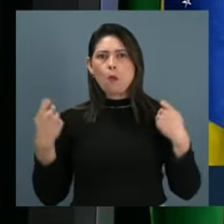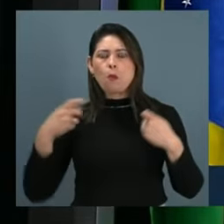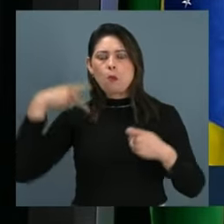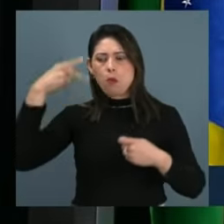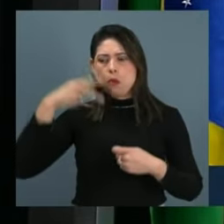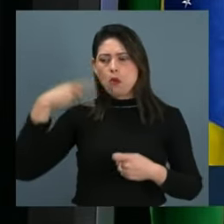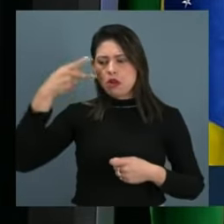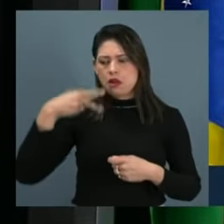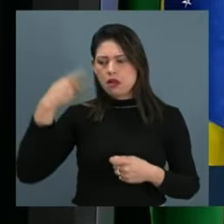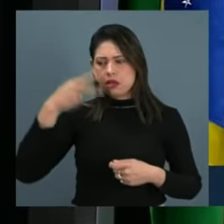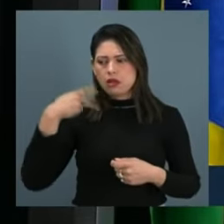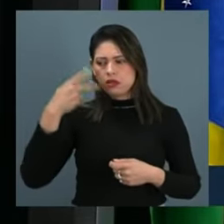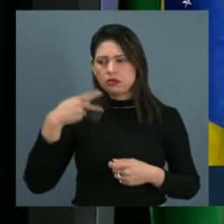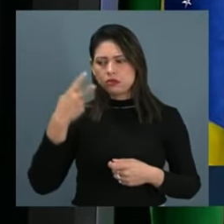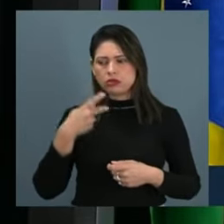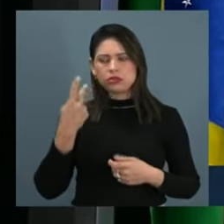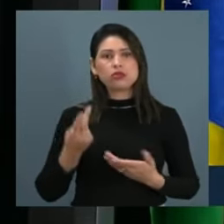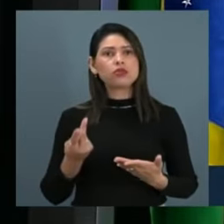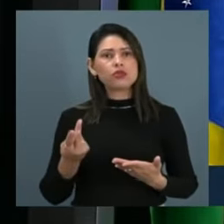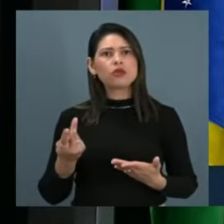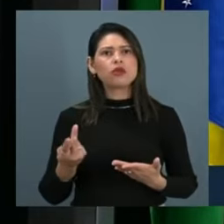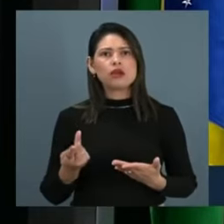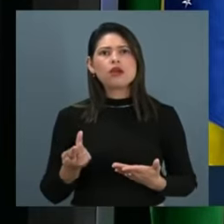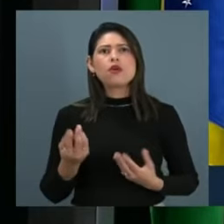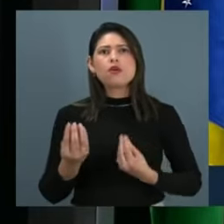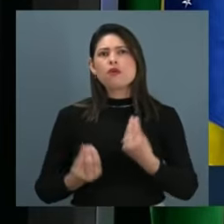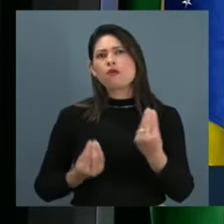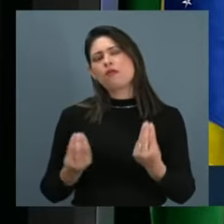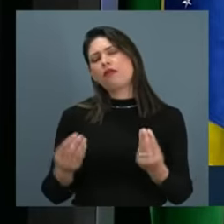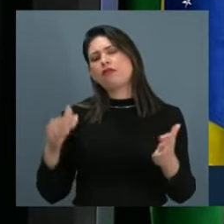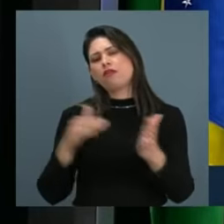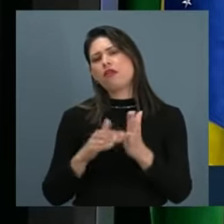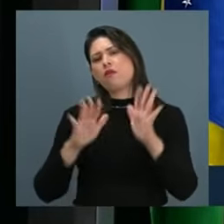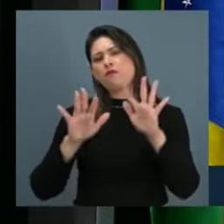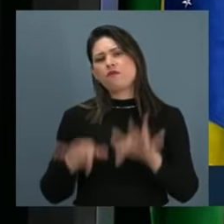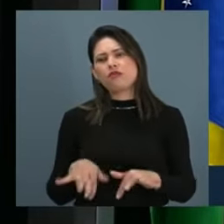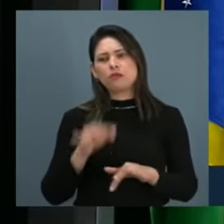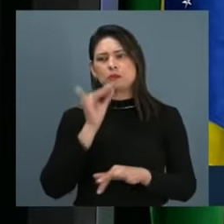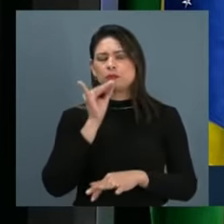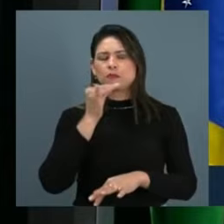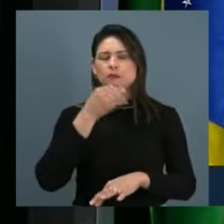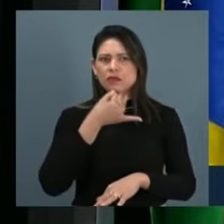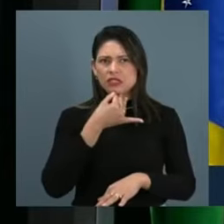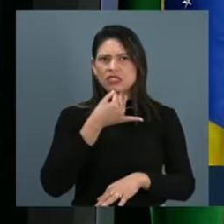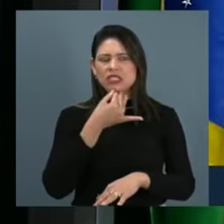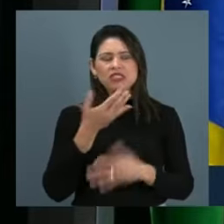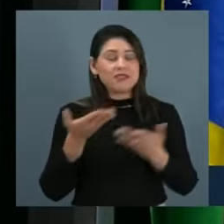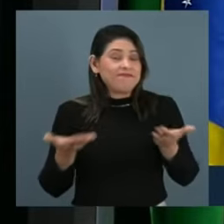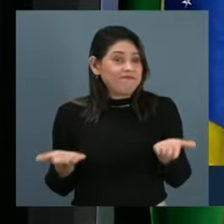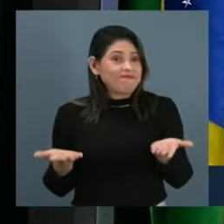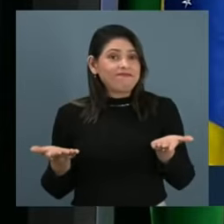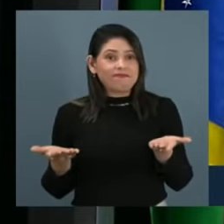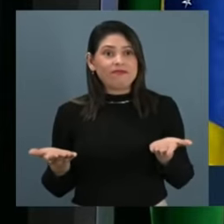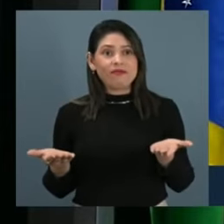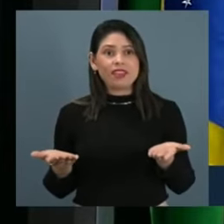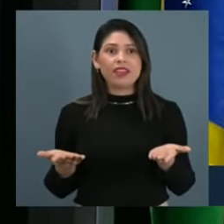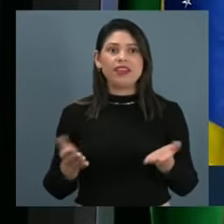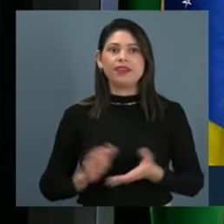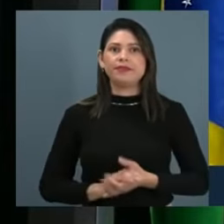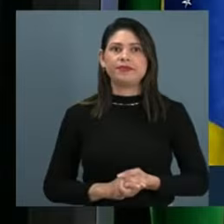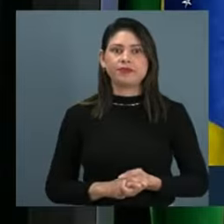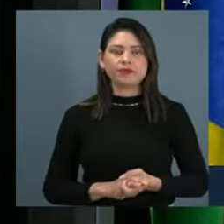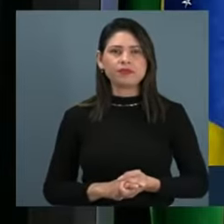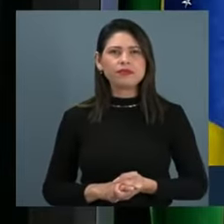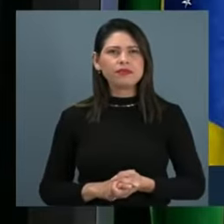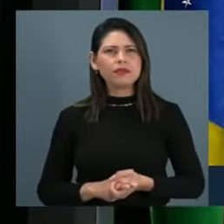ideológico, com um final melancólico. Eu diria até, senhoras e senhores, um